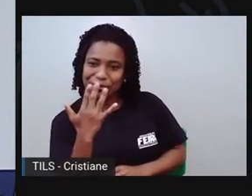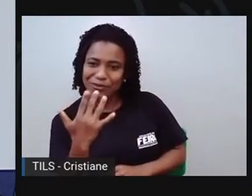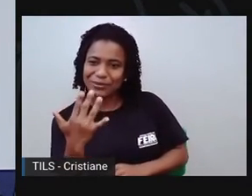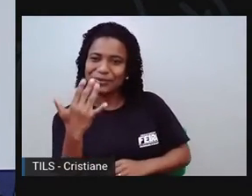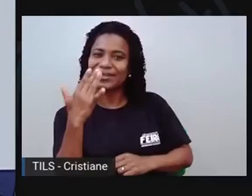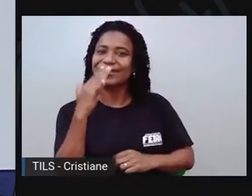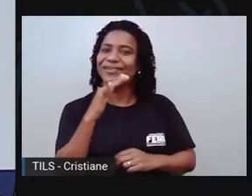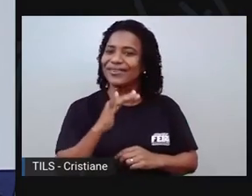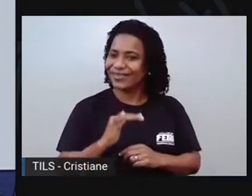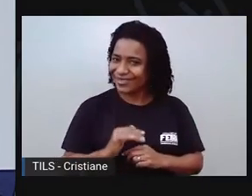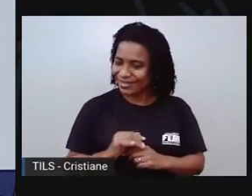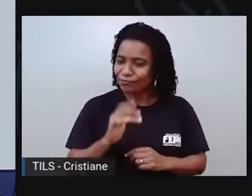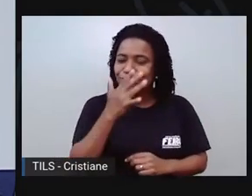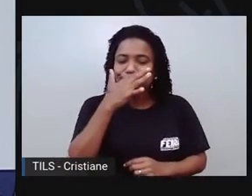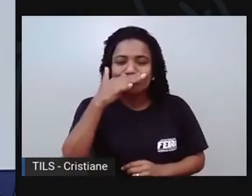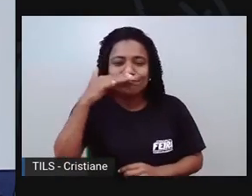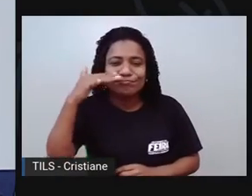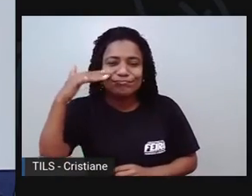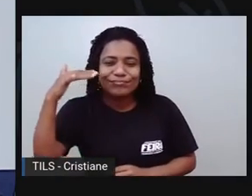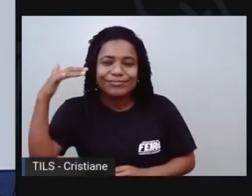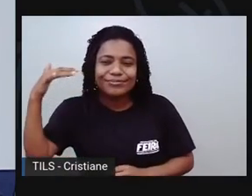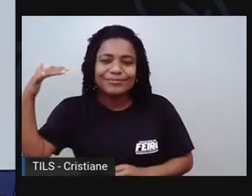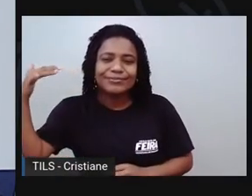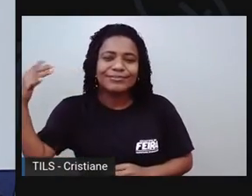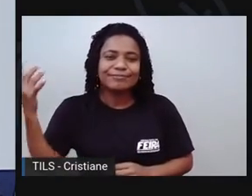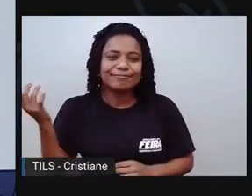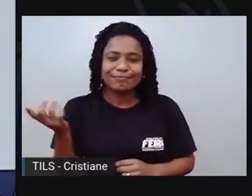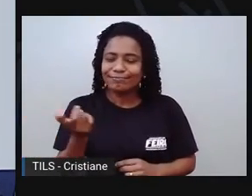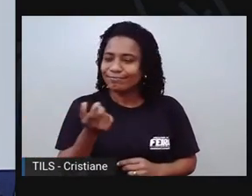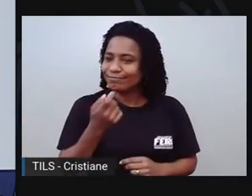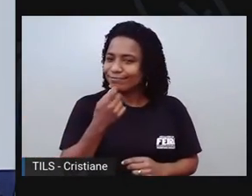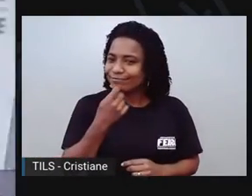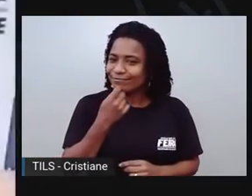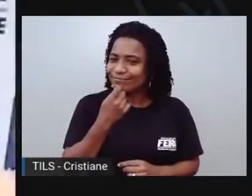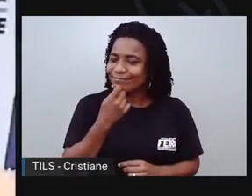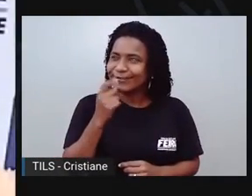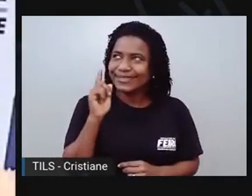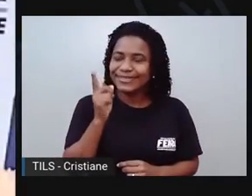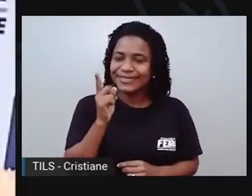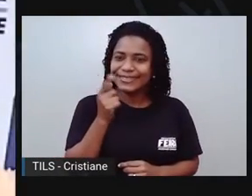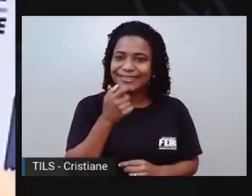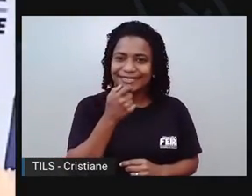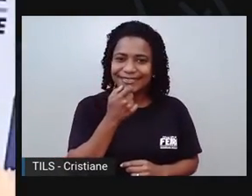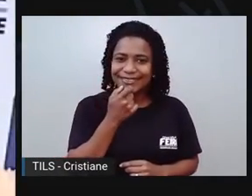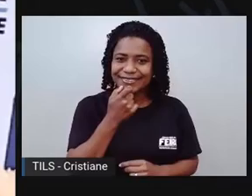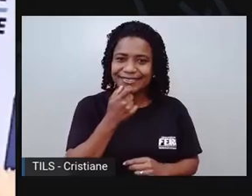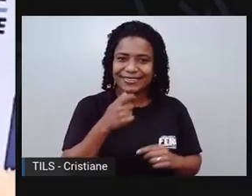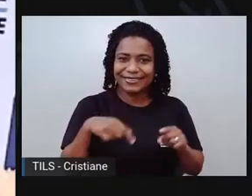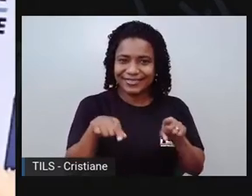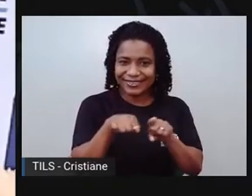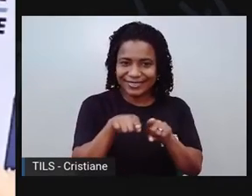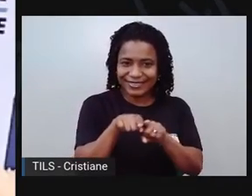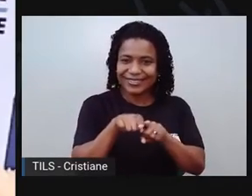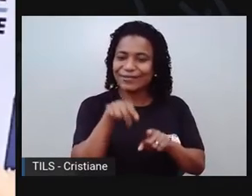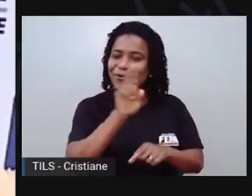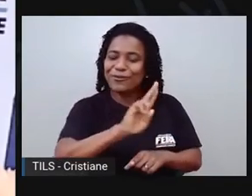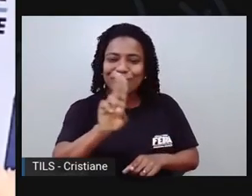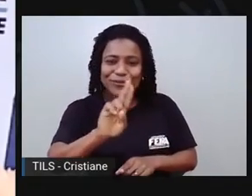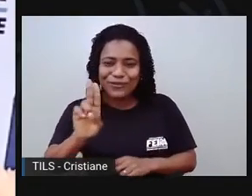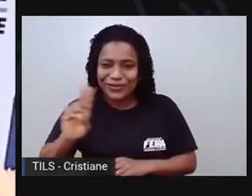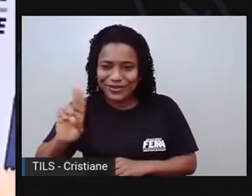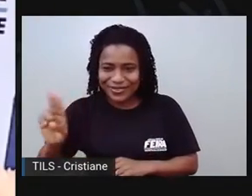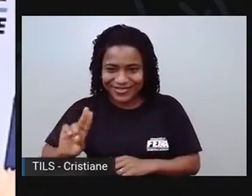os aromas, sobre que mais? Ah, eu ensinei o nome delas para